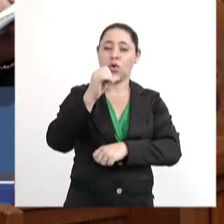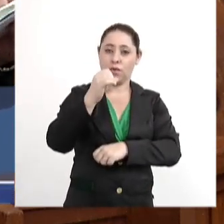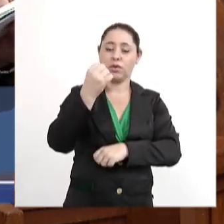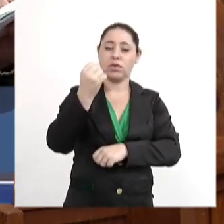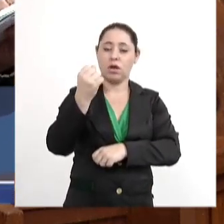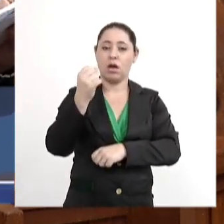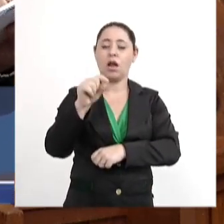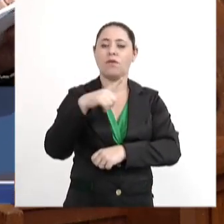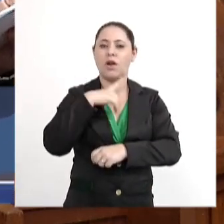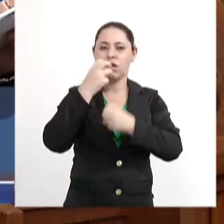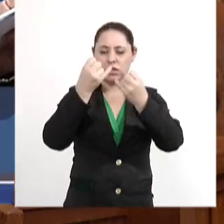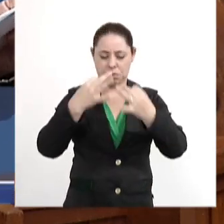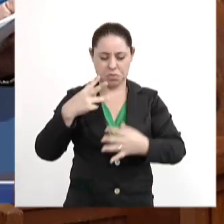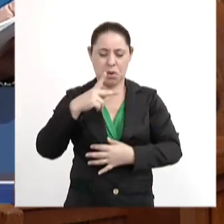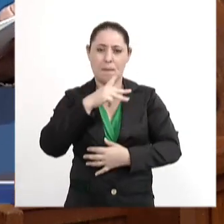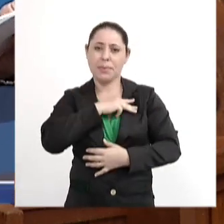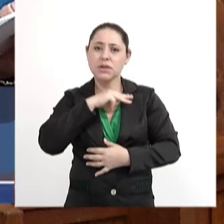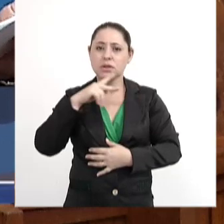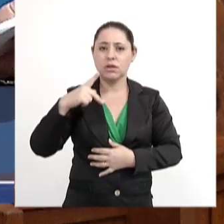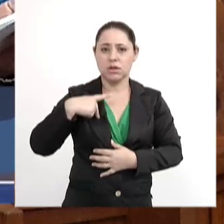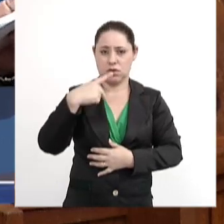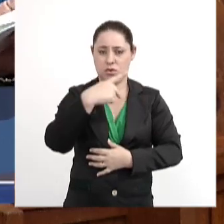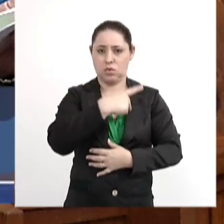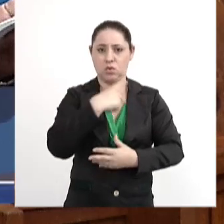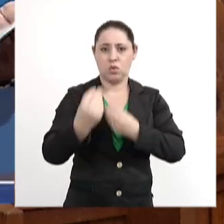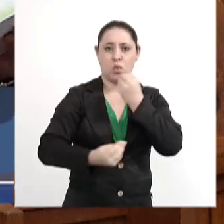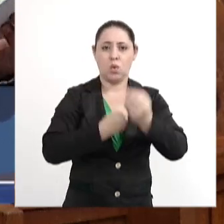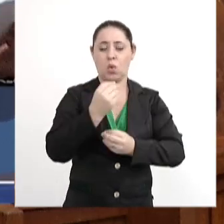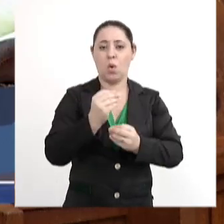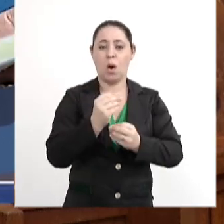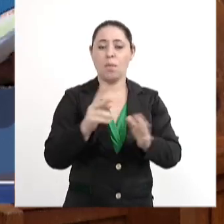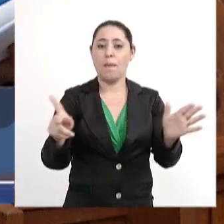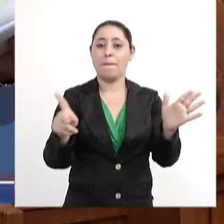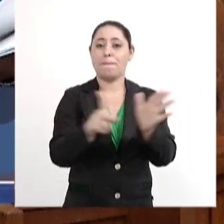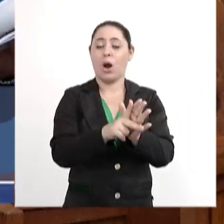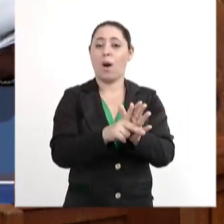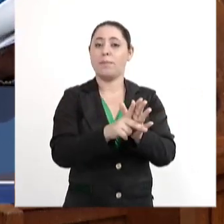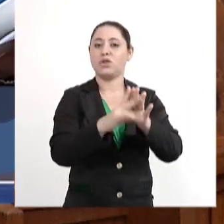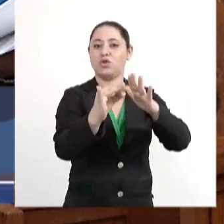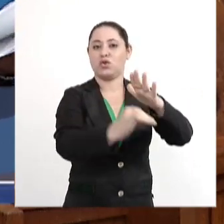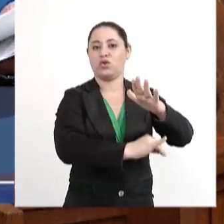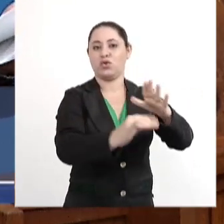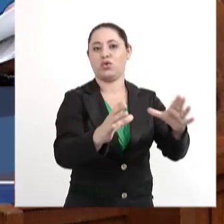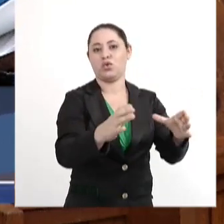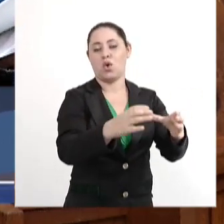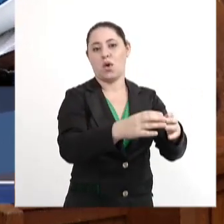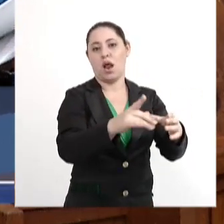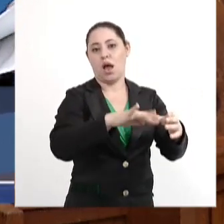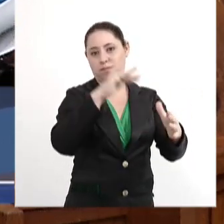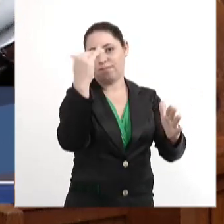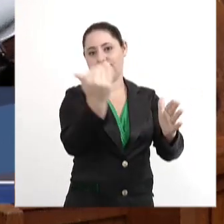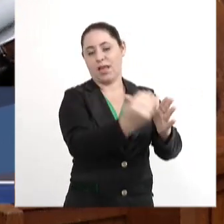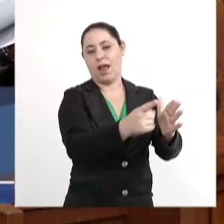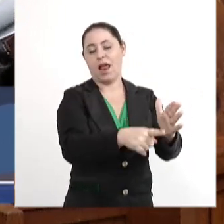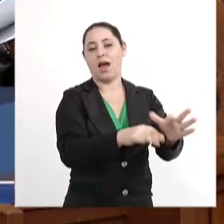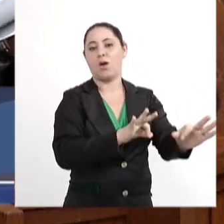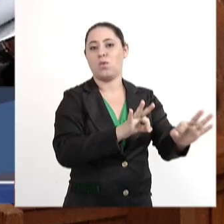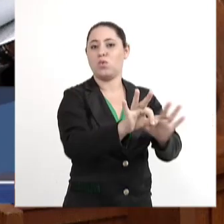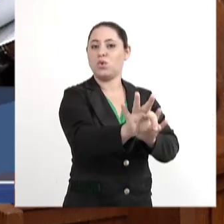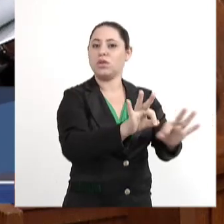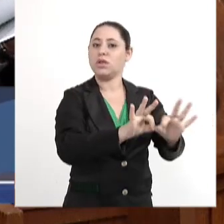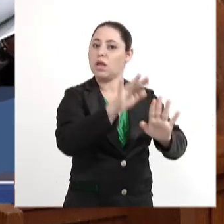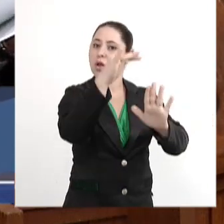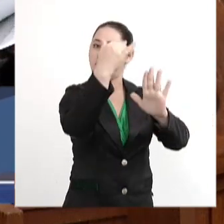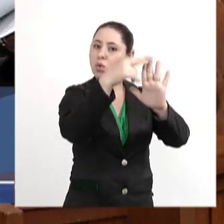em dizer que o Ministério da Saúde, por intermédio do órgão definido no regulamento, elaborará